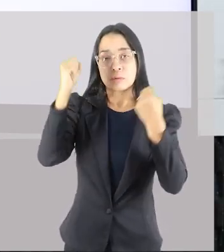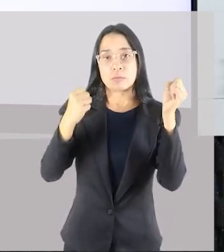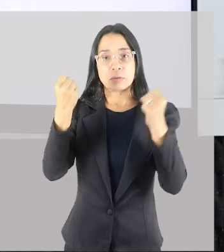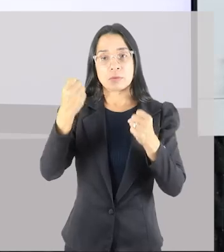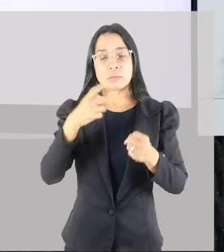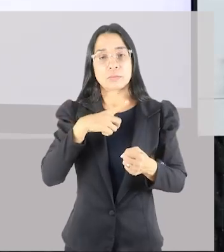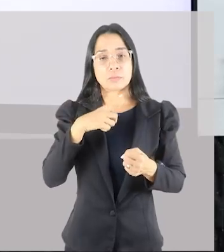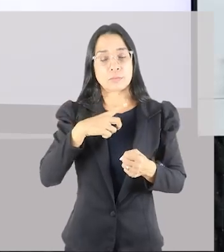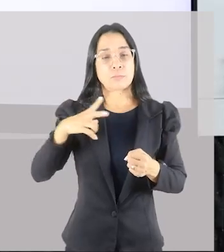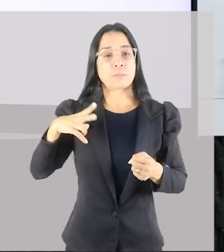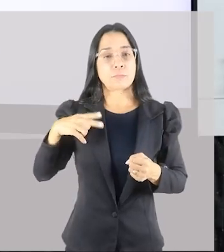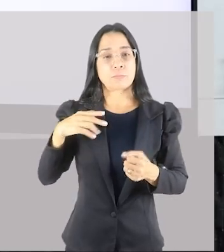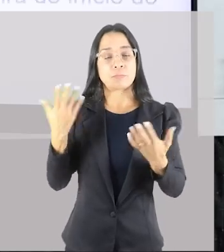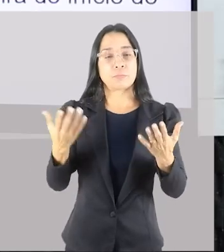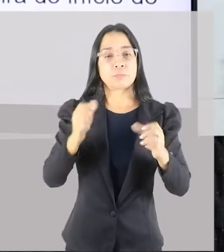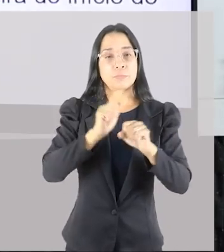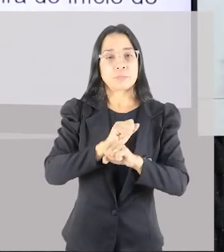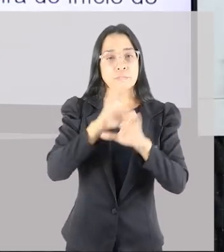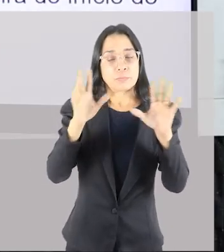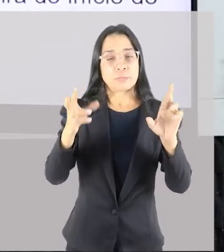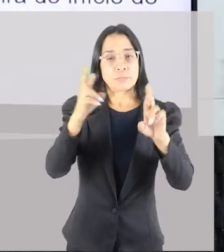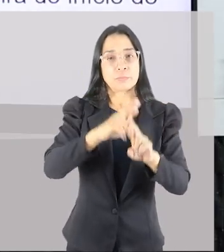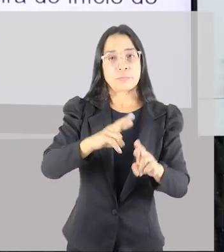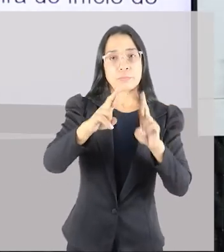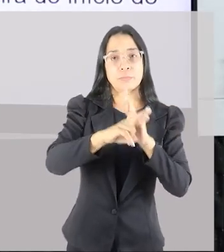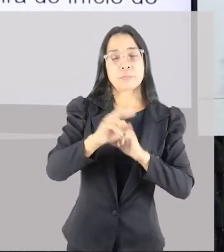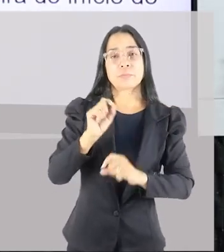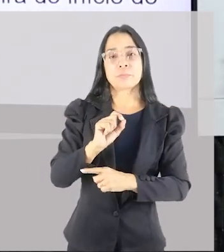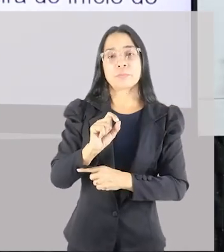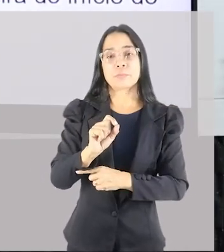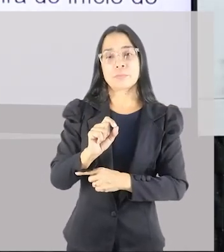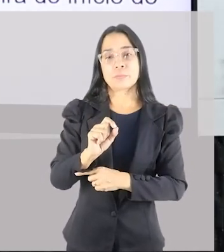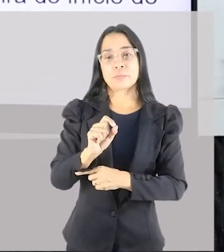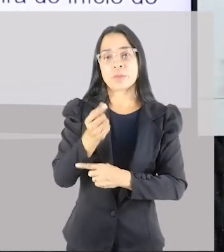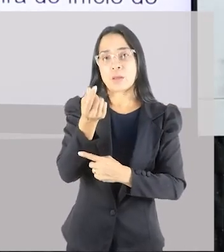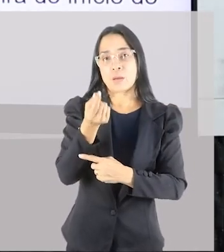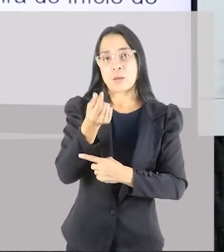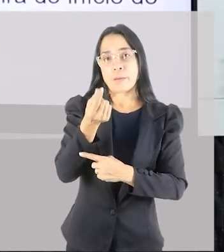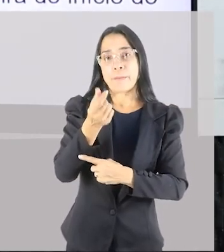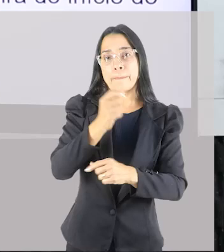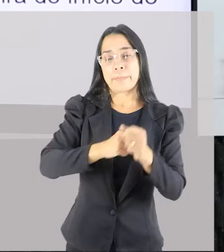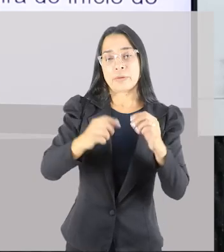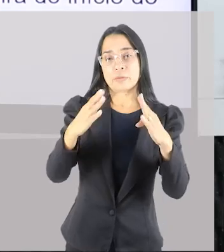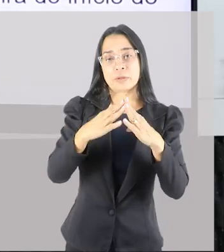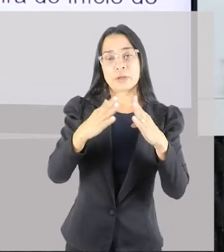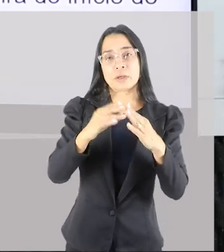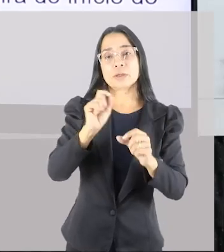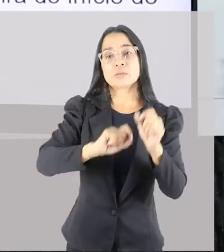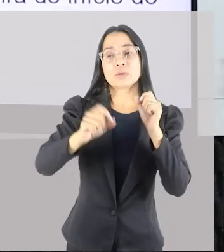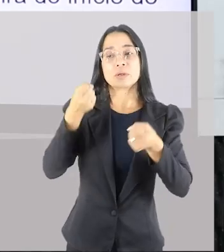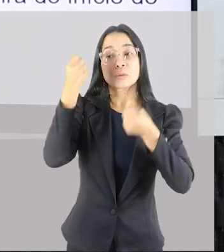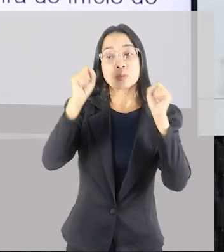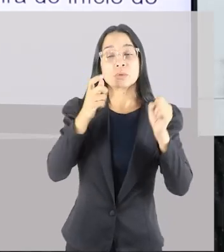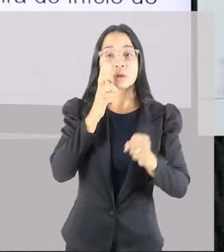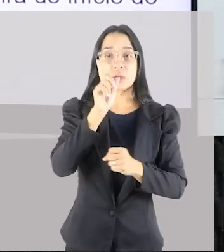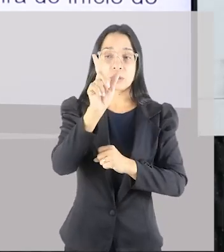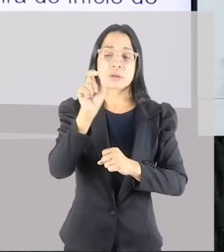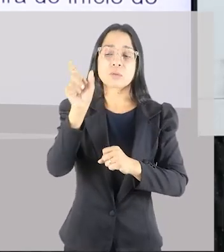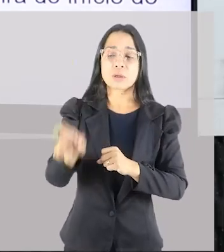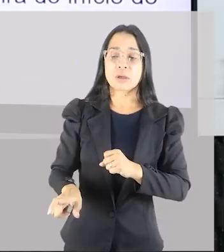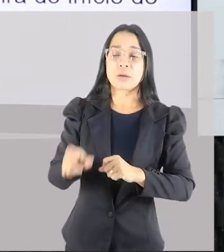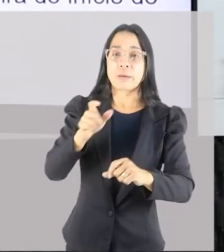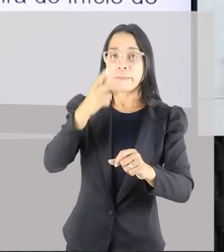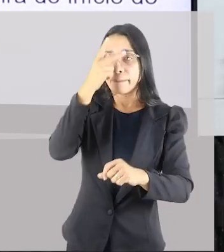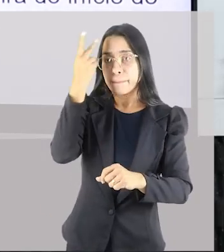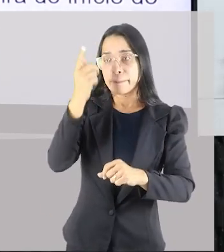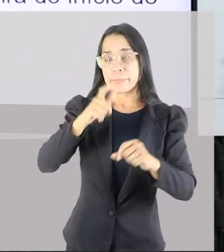possui então obviamente esta relação entre o preço da casa o que a fábrica ganha o que o trabalhador ganha o